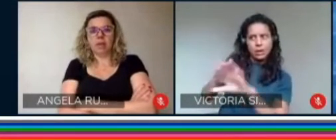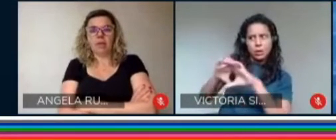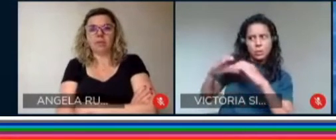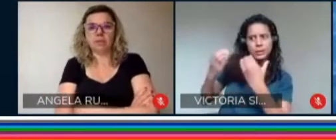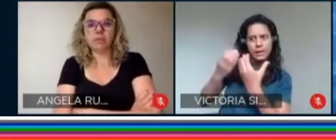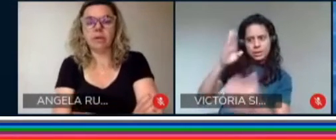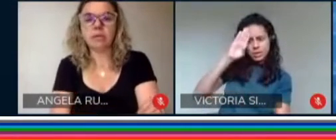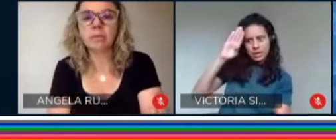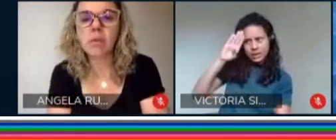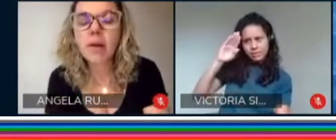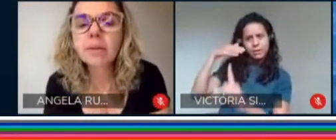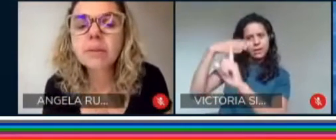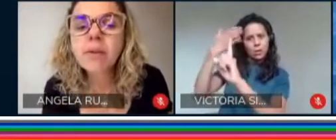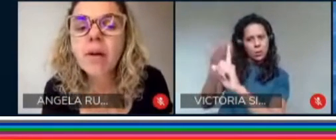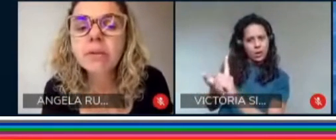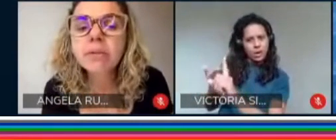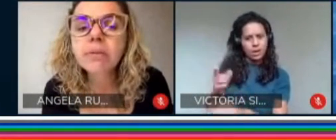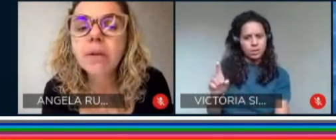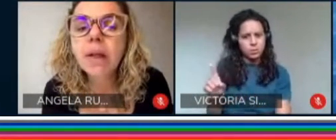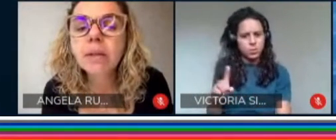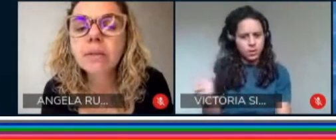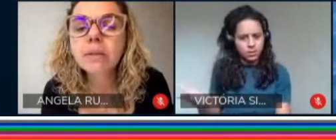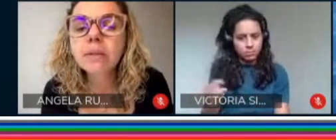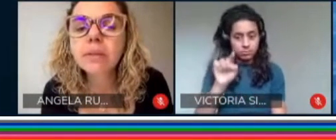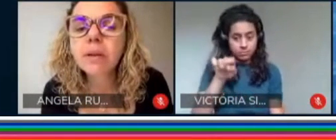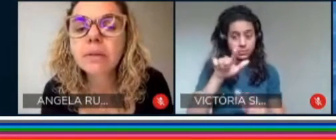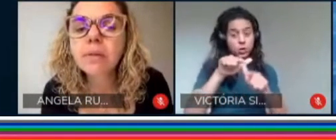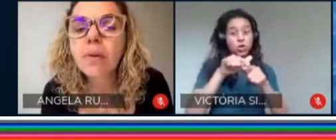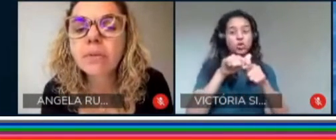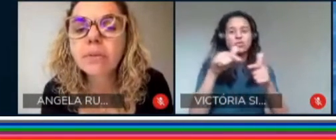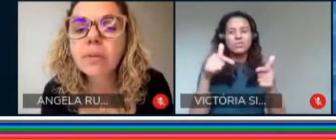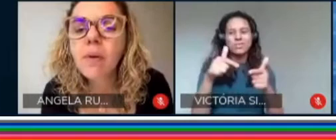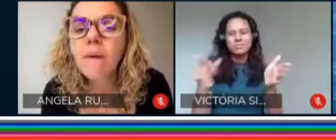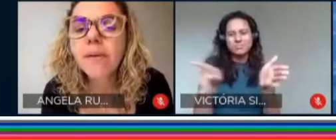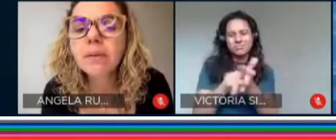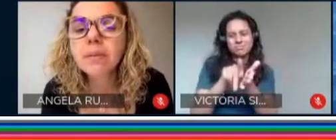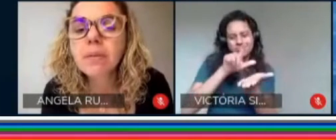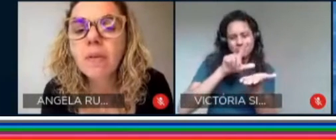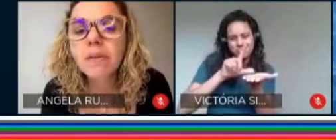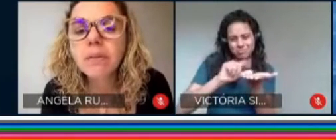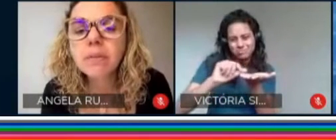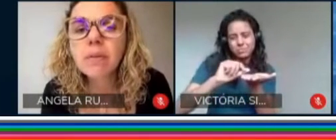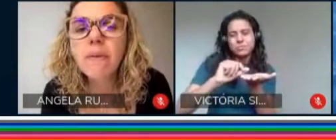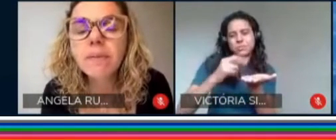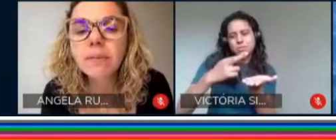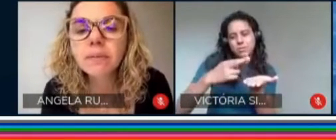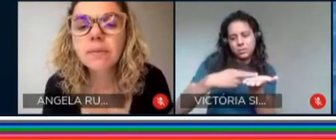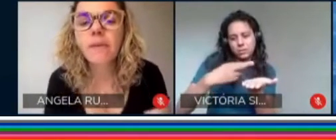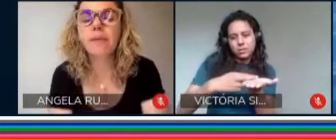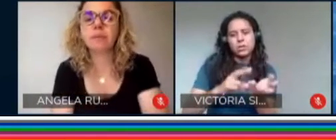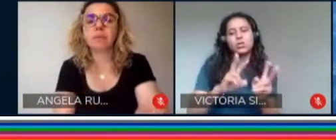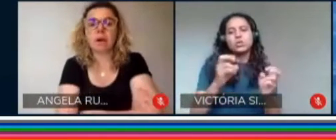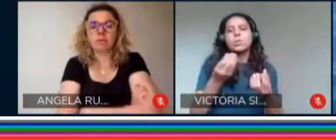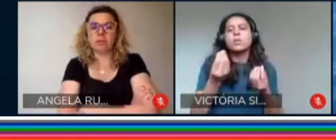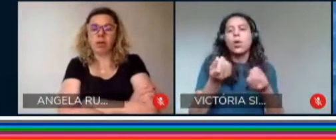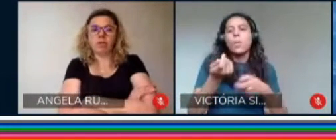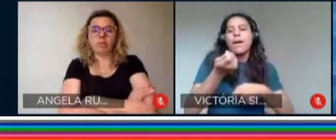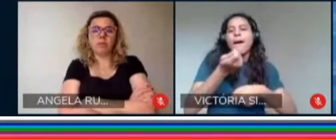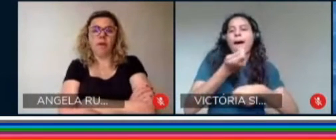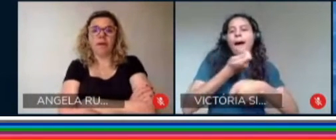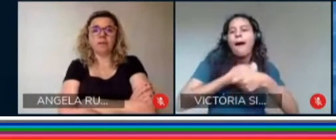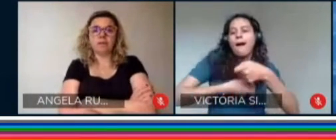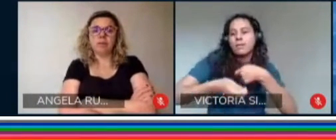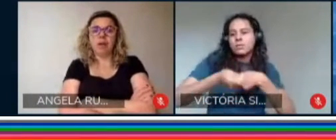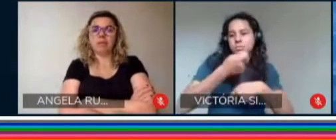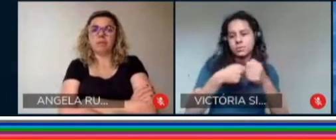informação, no caso esse aqui é um journal sobre bibliotecas, né, sobre administração de bibliotecas, está disponível